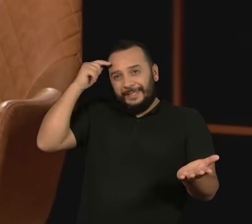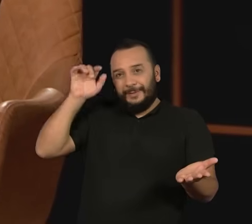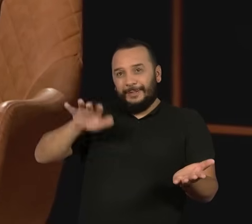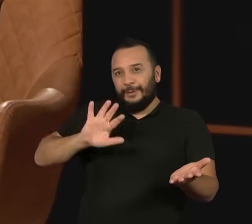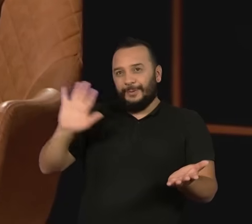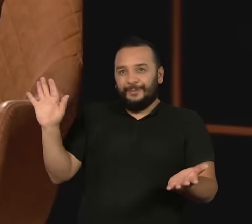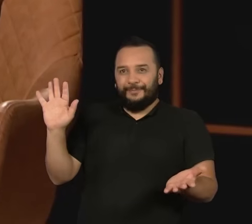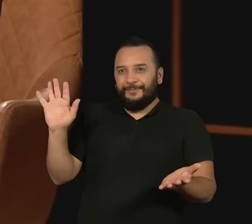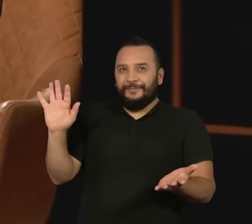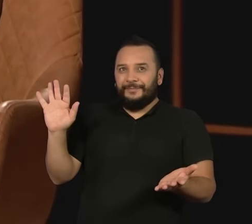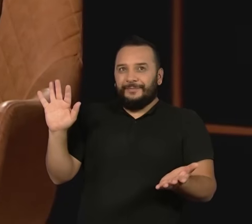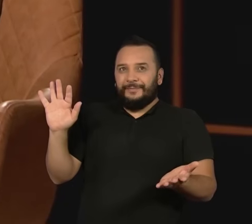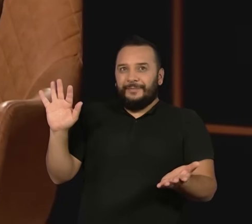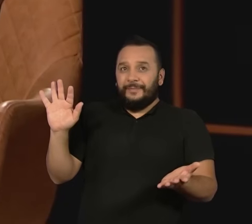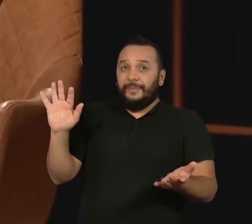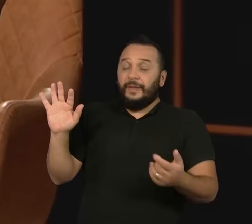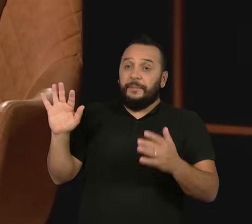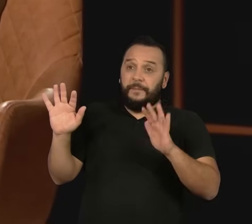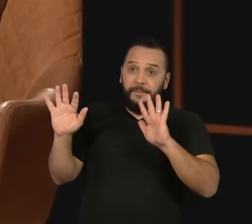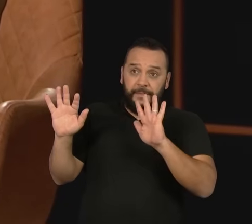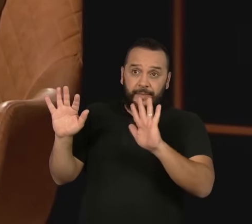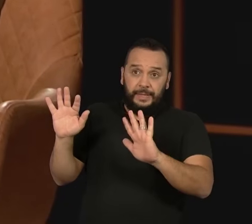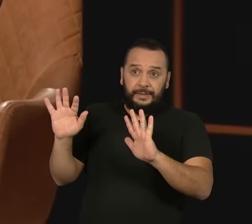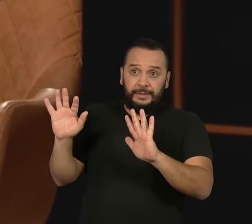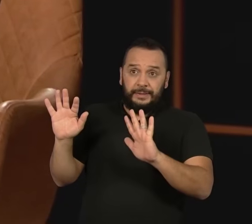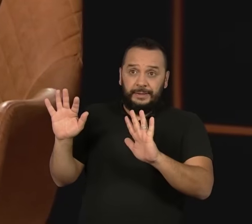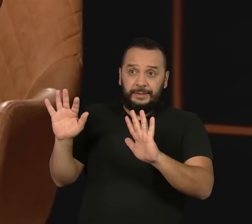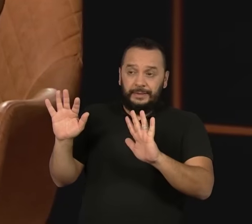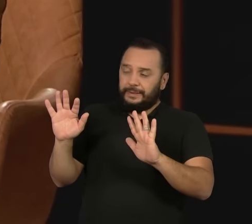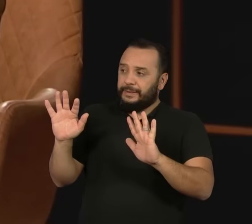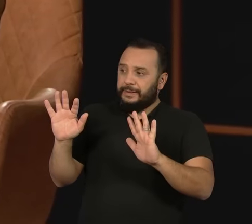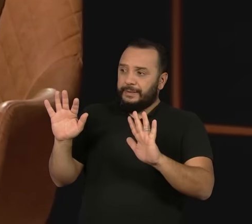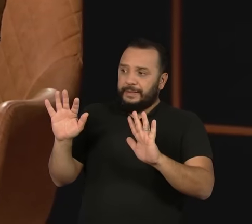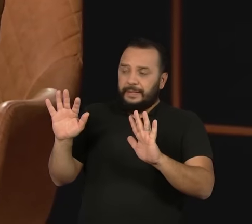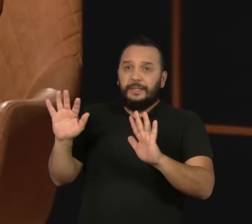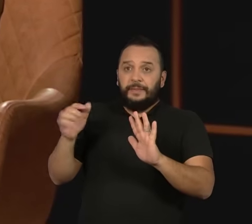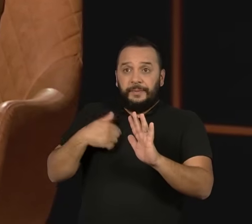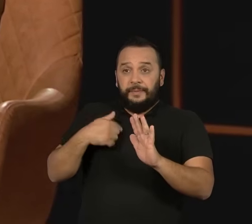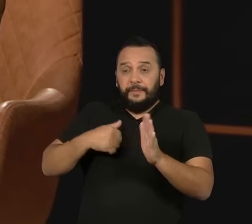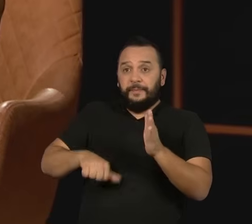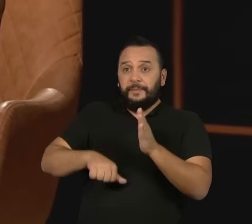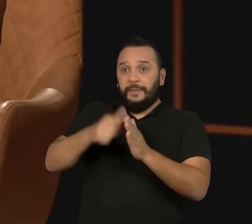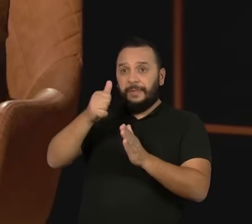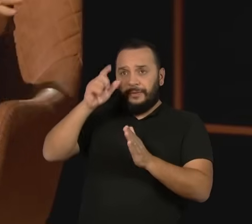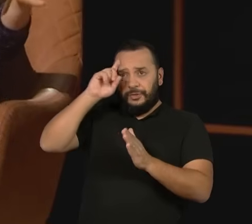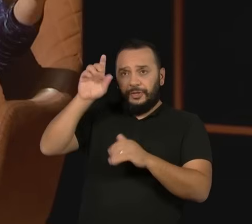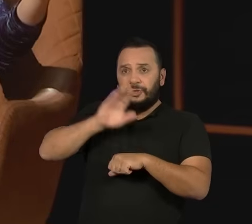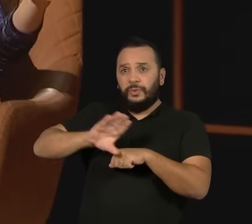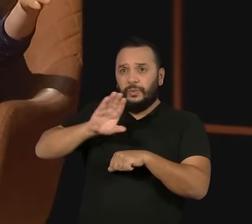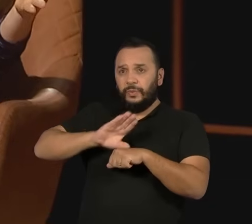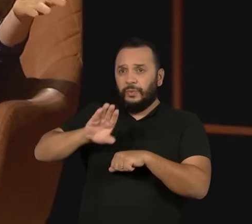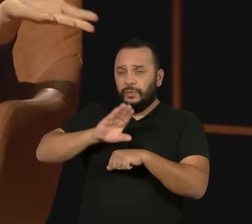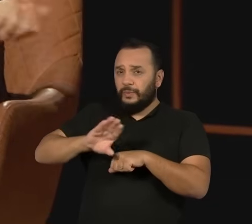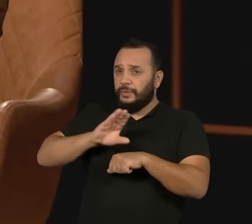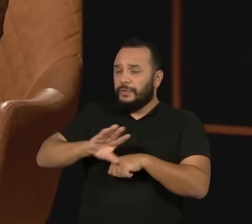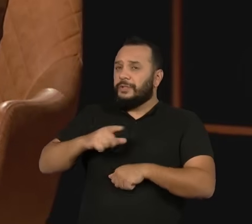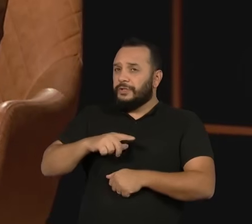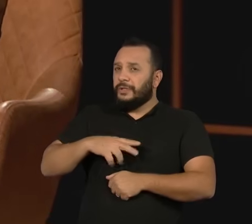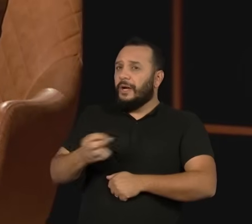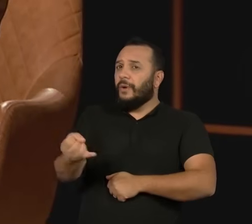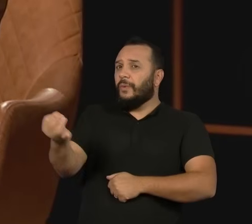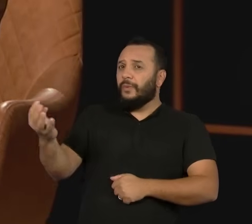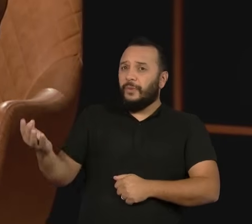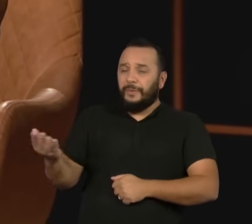Mas aí quando eu cheguei no primeiro dia de curso, quando eu cheguei, estavam algumas amigas minhas